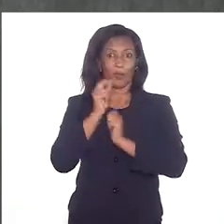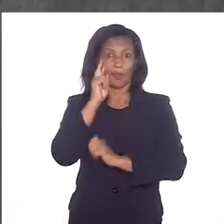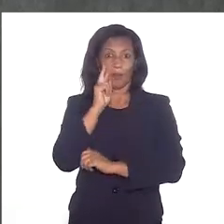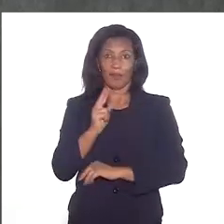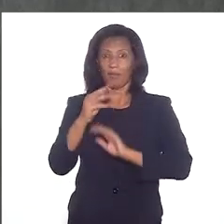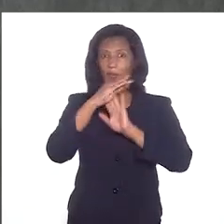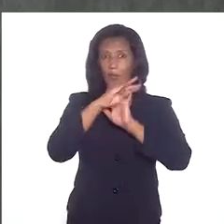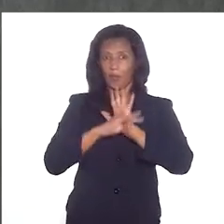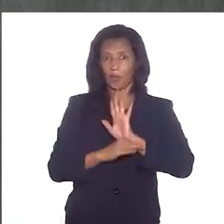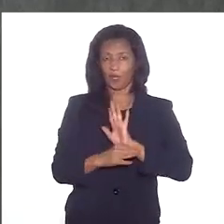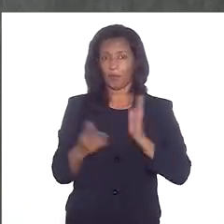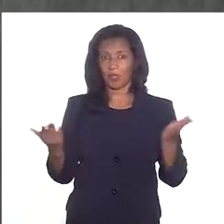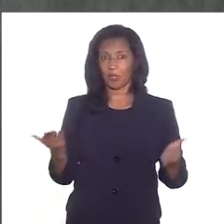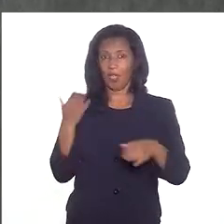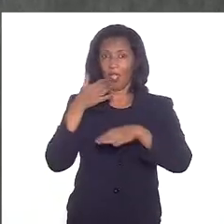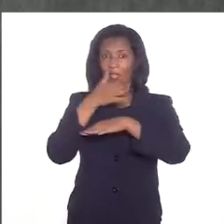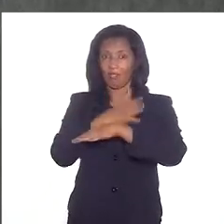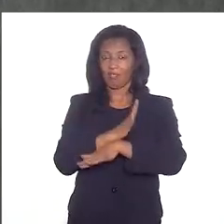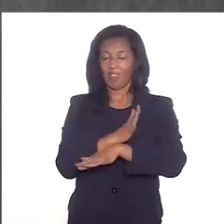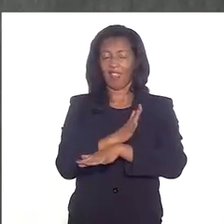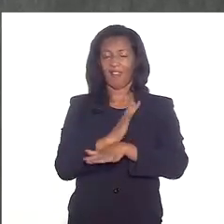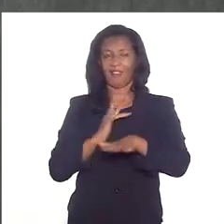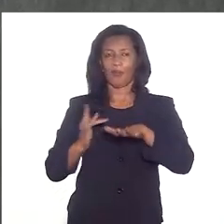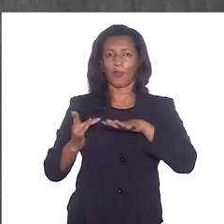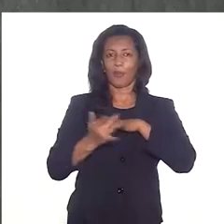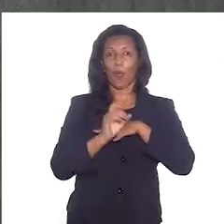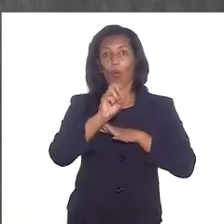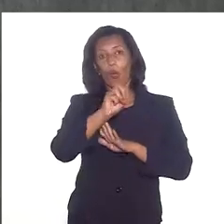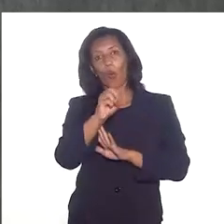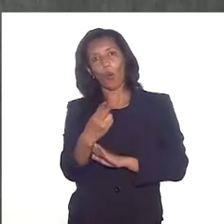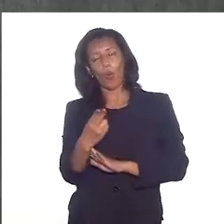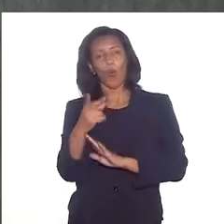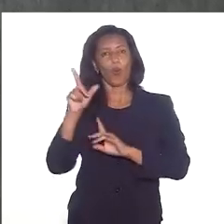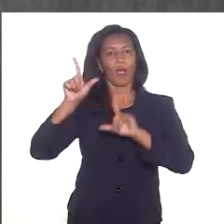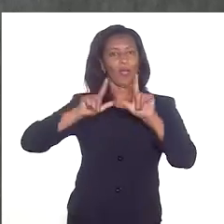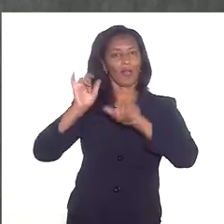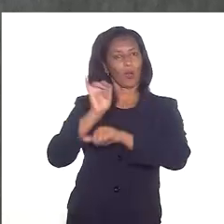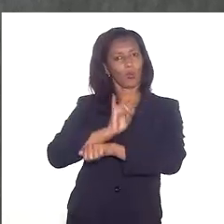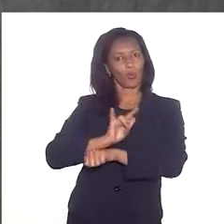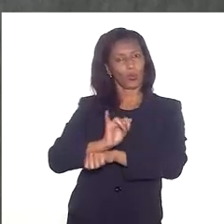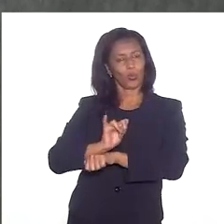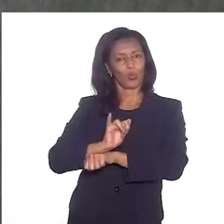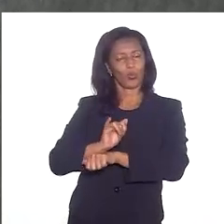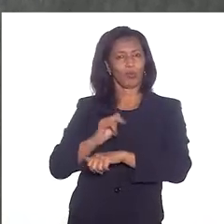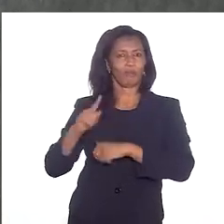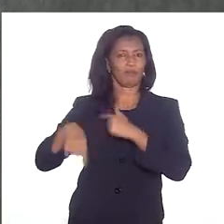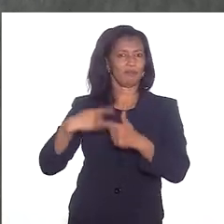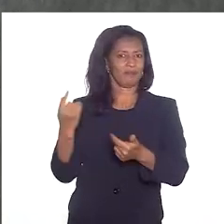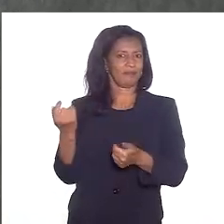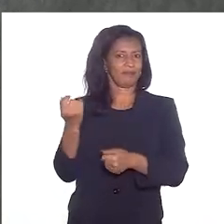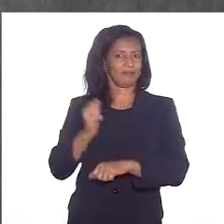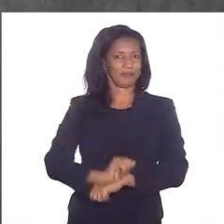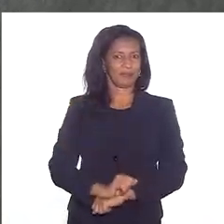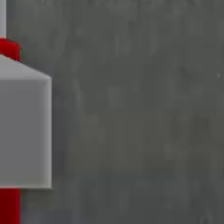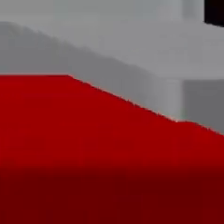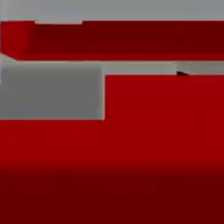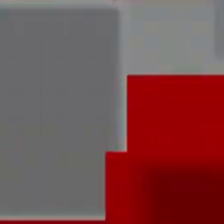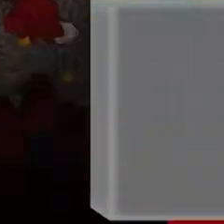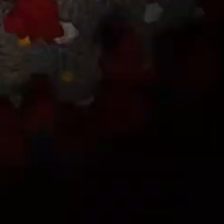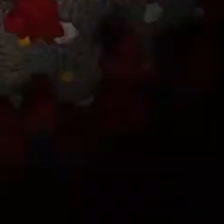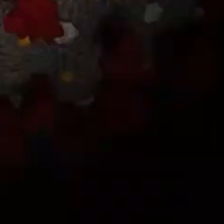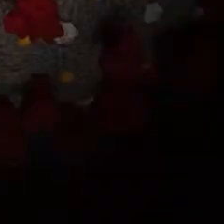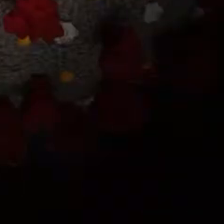fazendo companhia. Para rever o programa de hoje, é só acessar o site da TV Alerj ou o nosso canal no YouTube. Até a próxima!